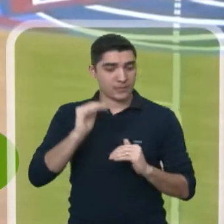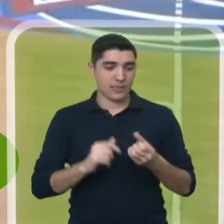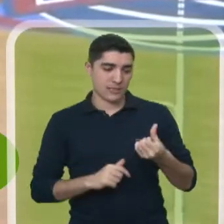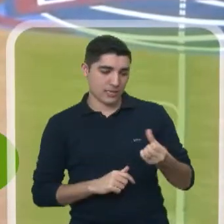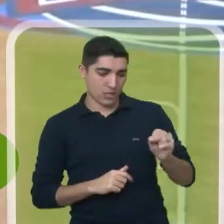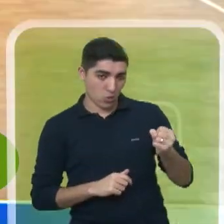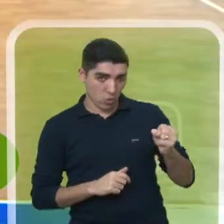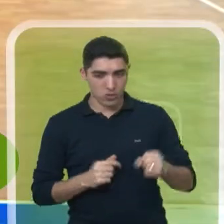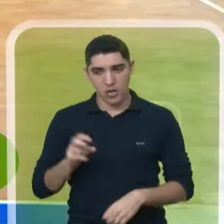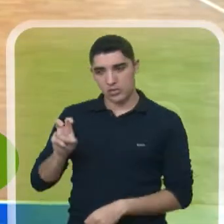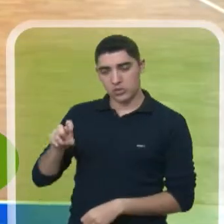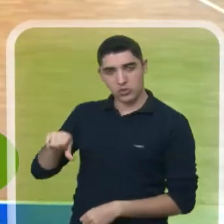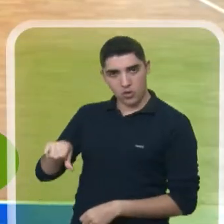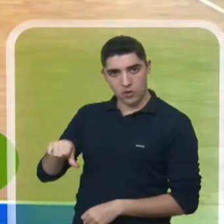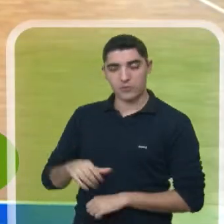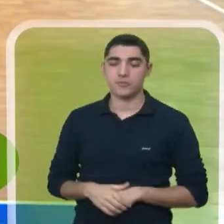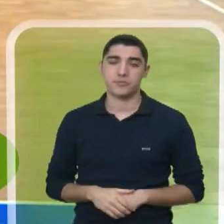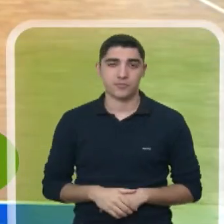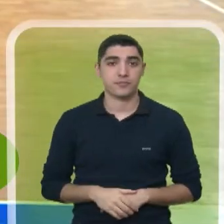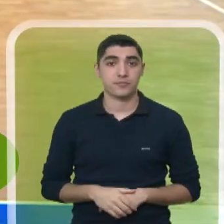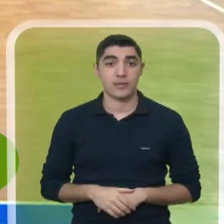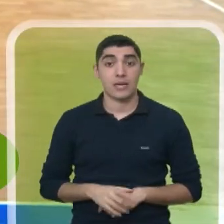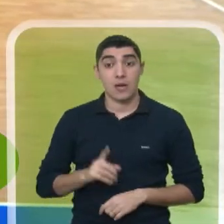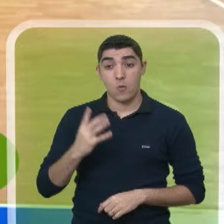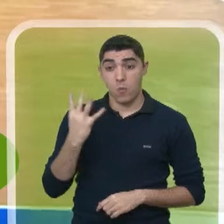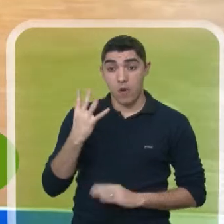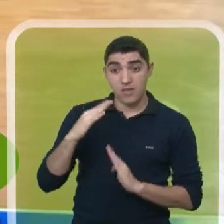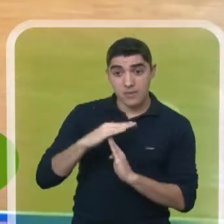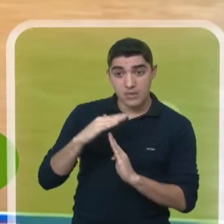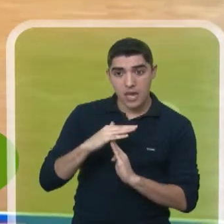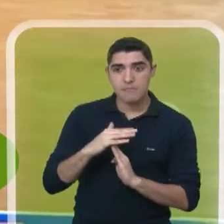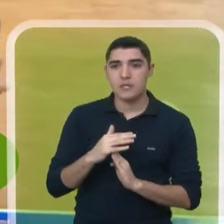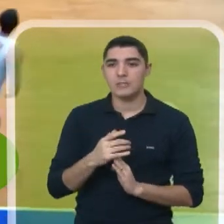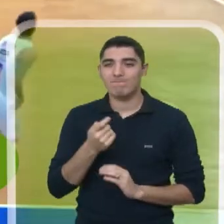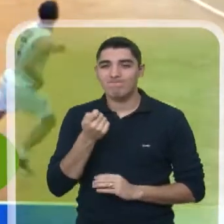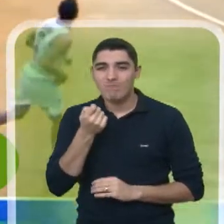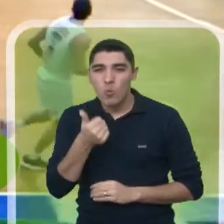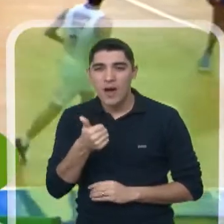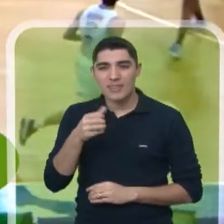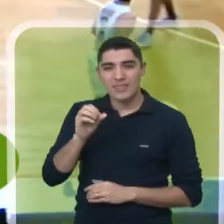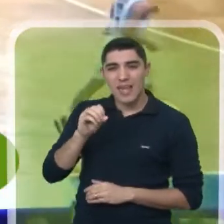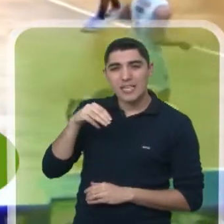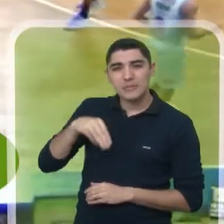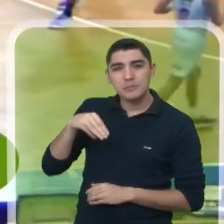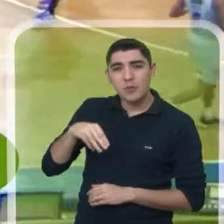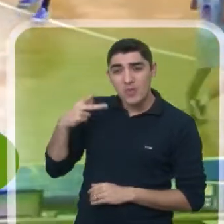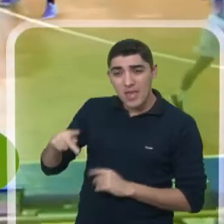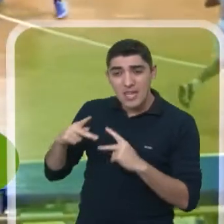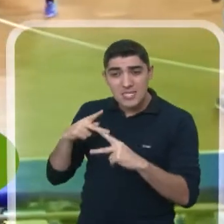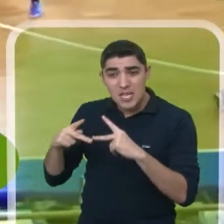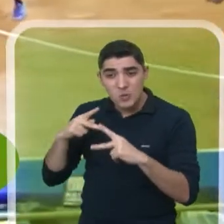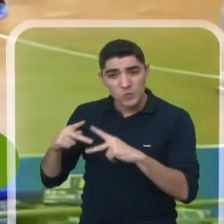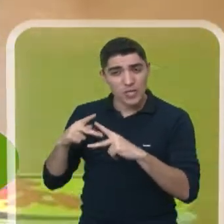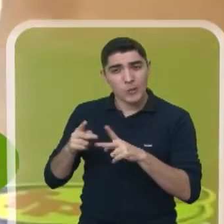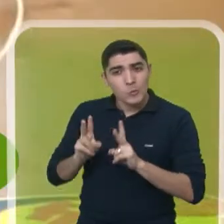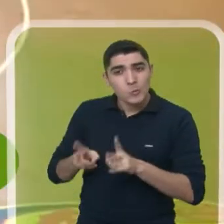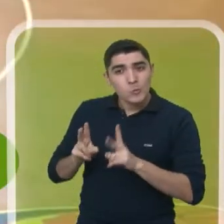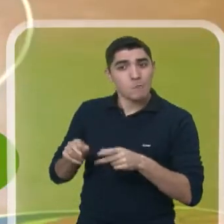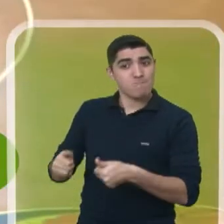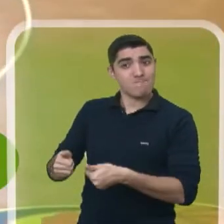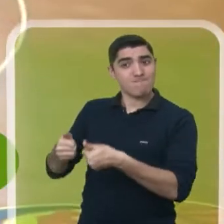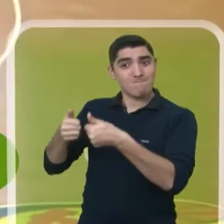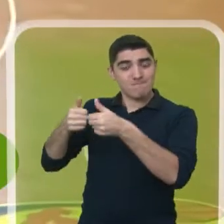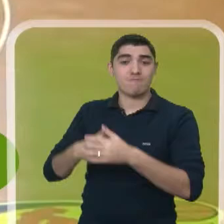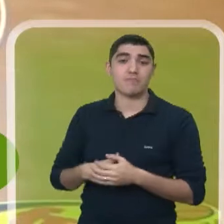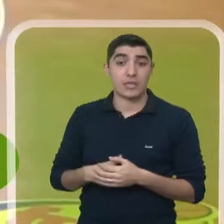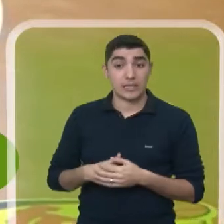68-59. O último período de jogo poderia ser os últimos 10 minutos do São José no Campeonato Paulista. Assim, o